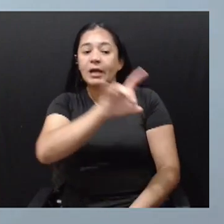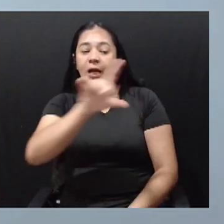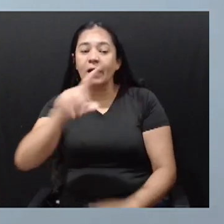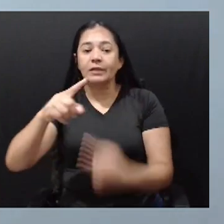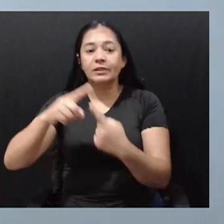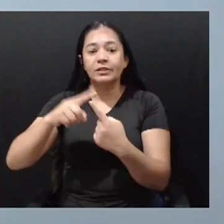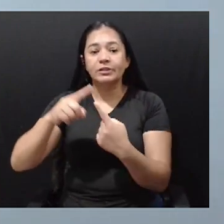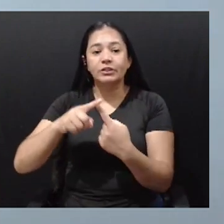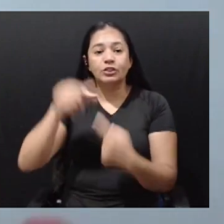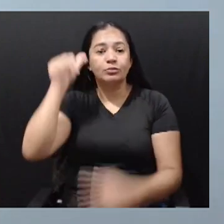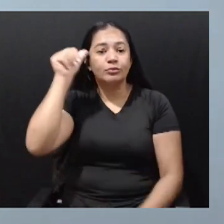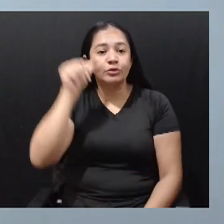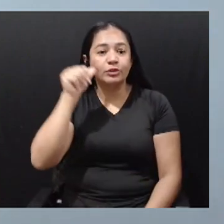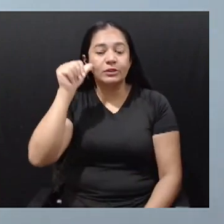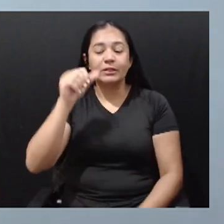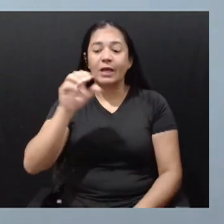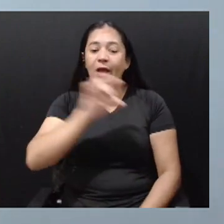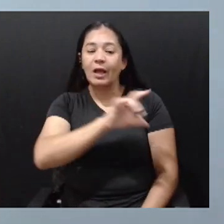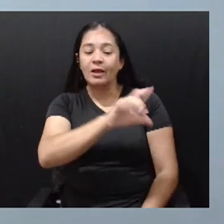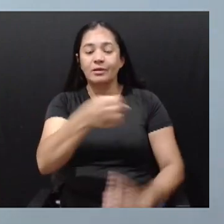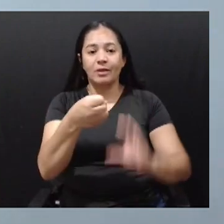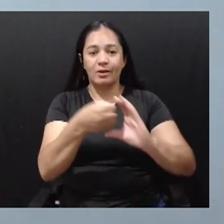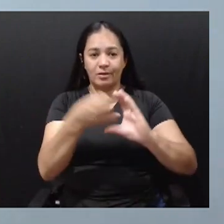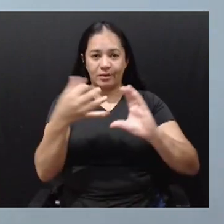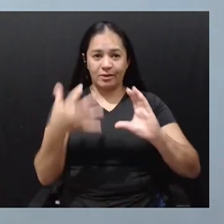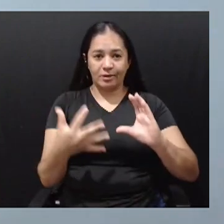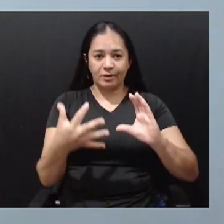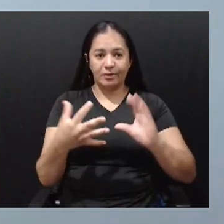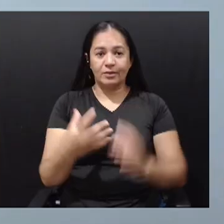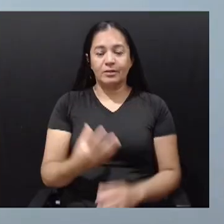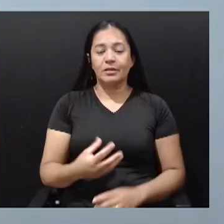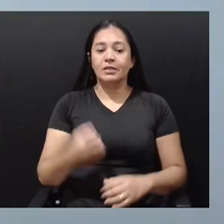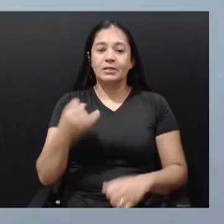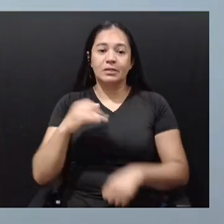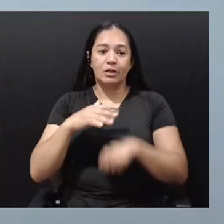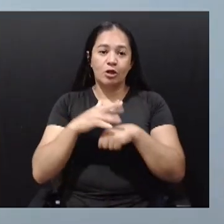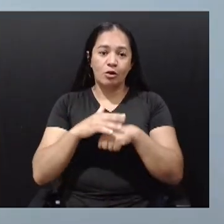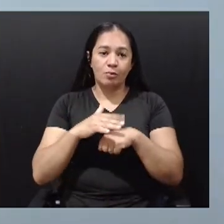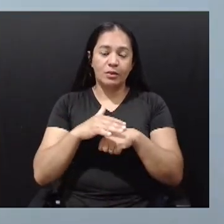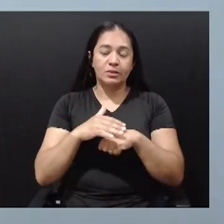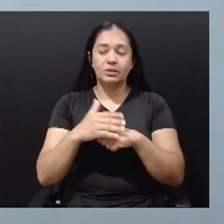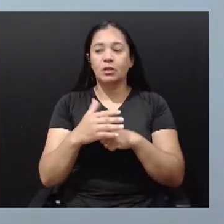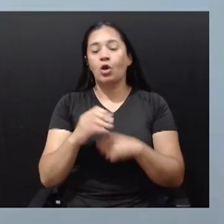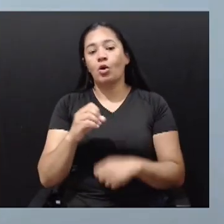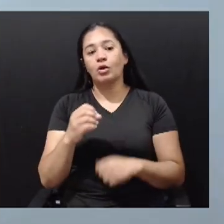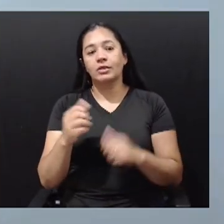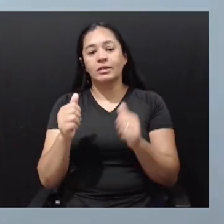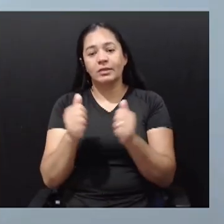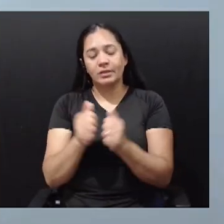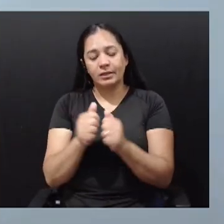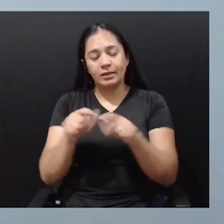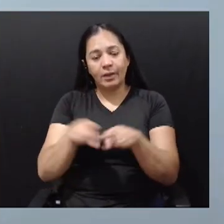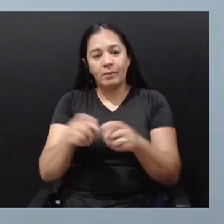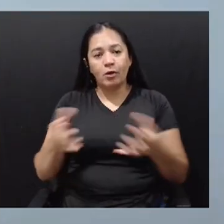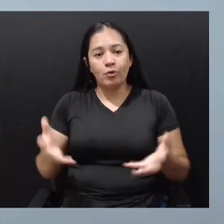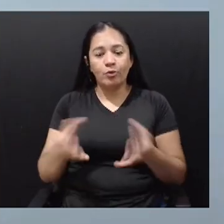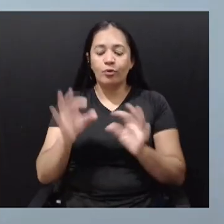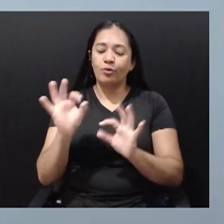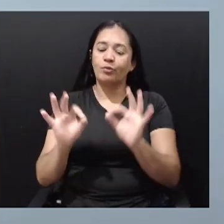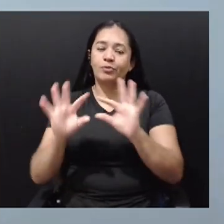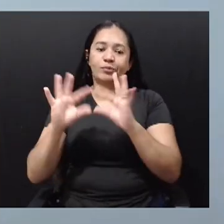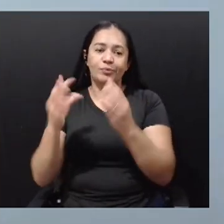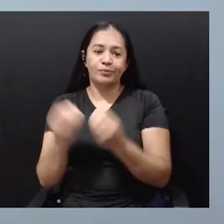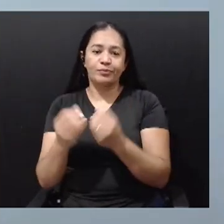cada característica, na presença de doenças de base ou não, e contribuindo com o planejamento familiar através da